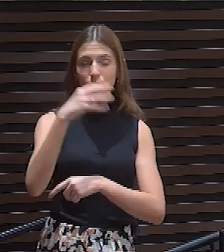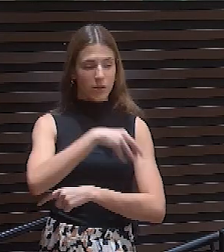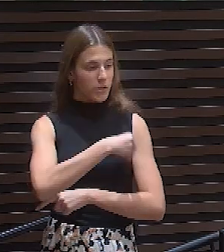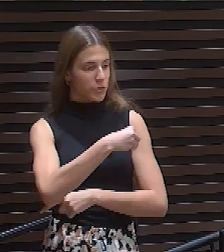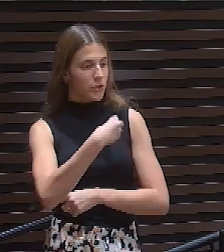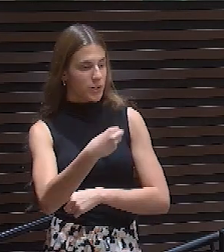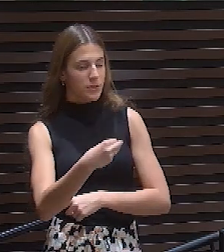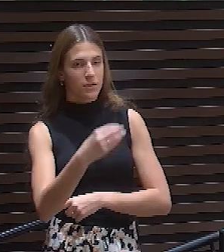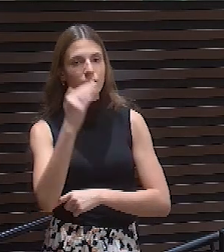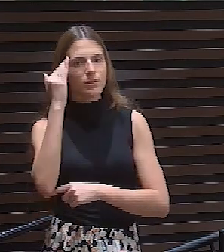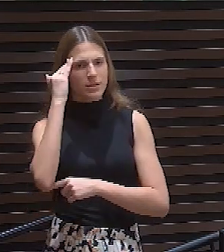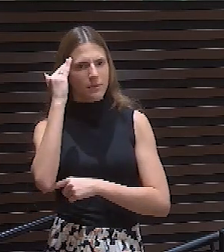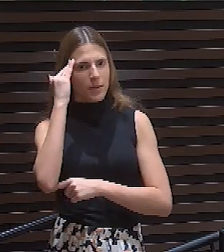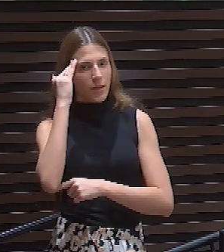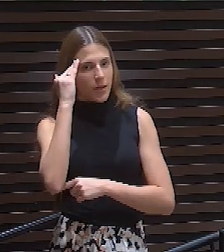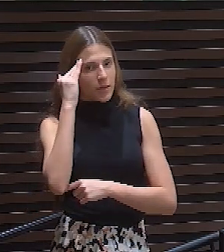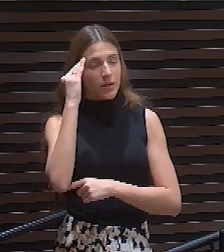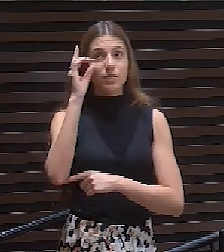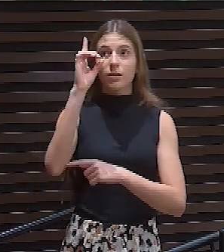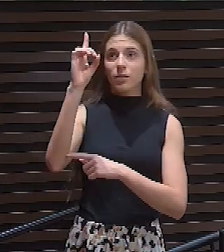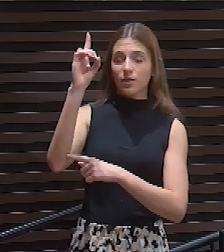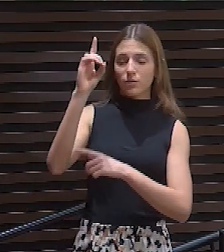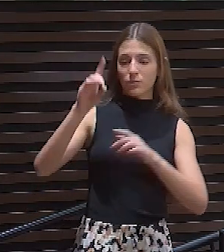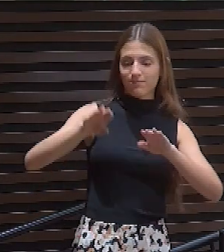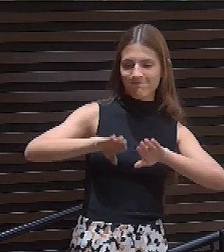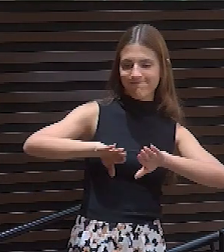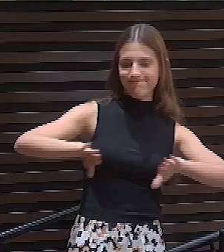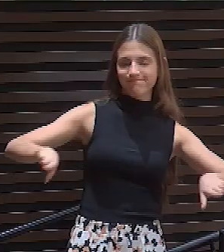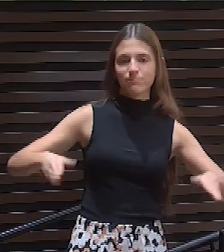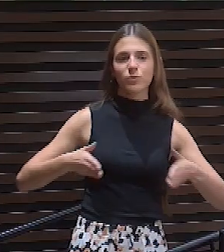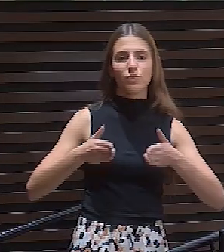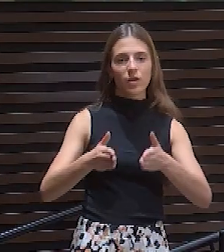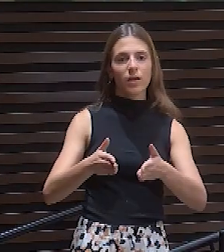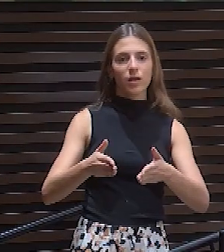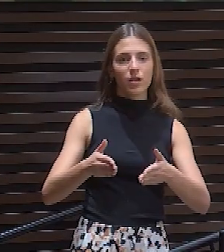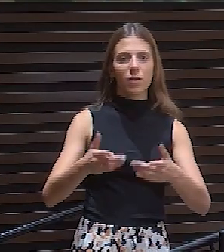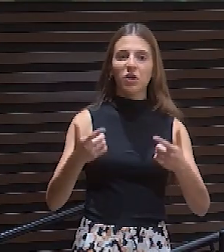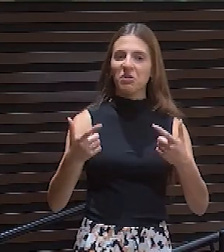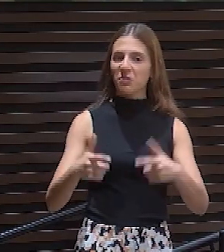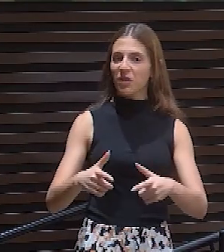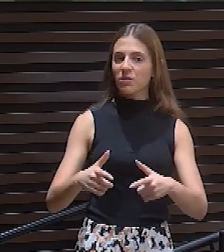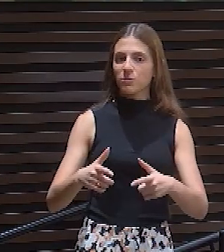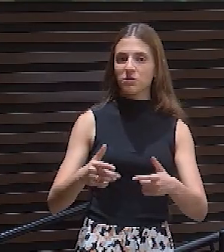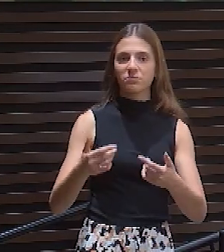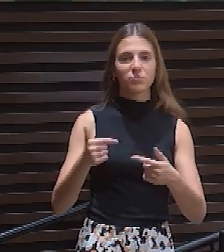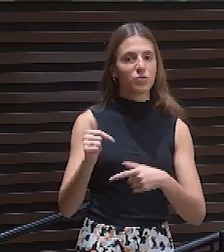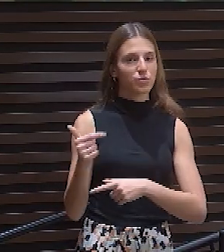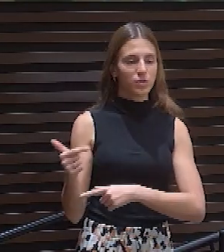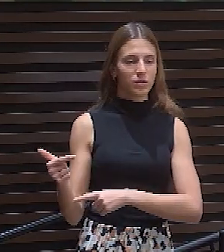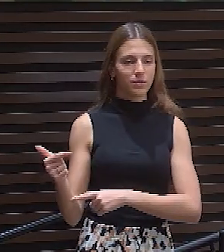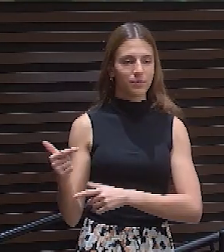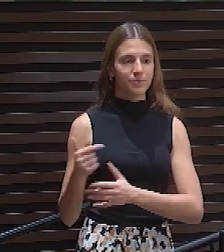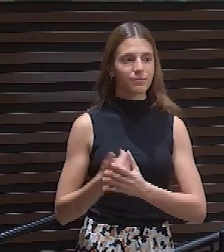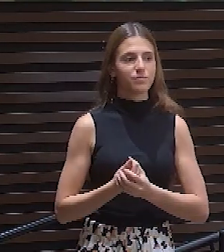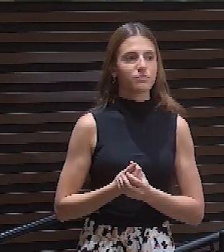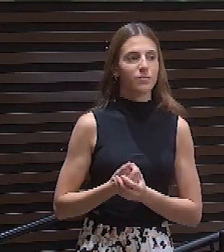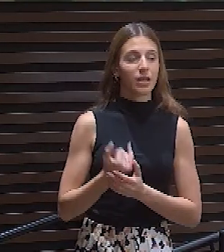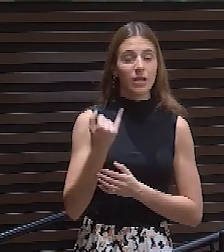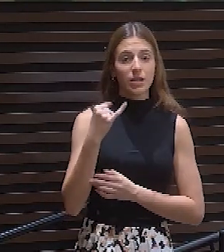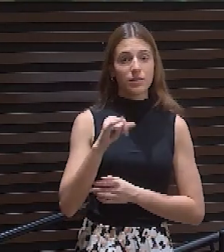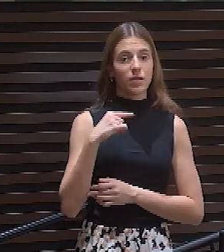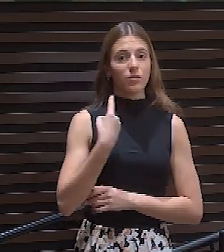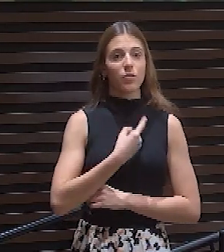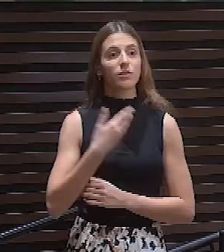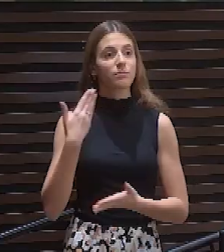abriu caminho onde não havia. Dr. Lloyd Jones diz assim: se perdermos a memória das obras de